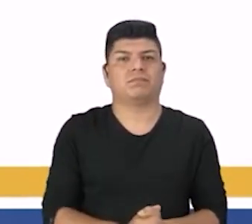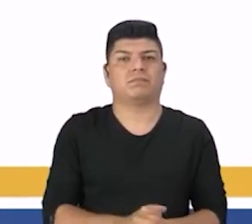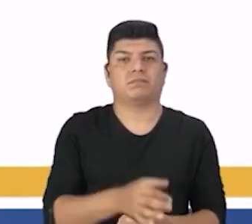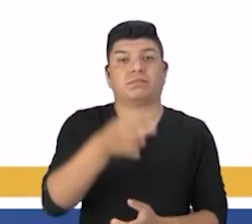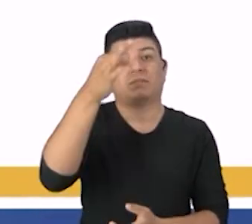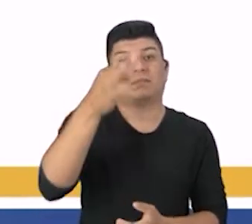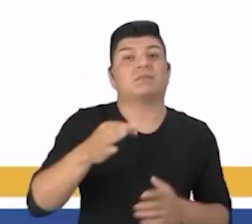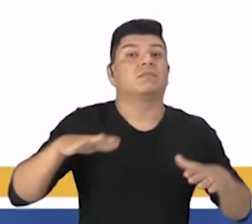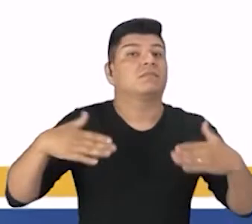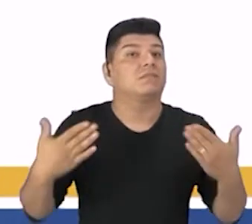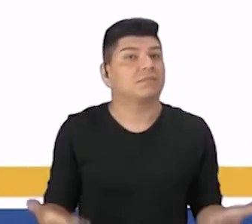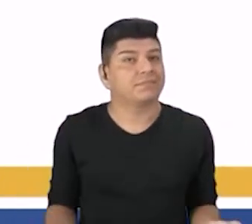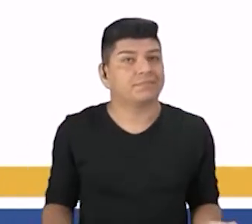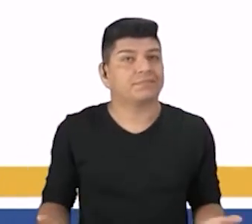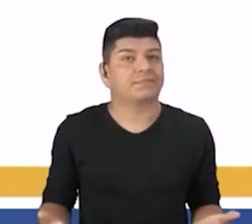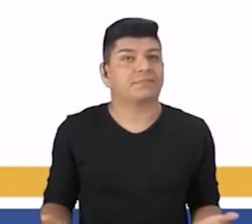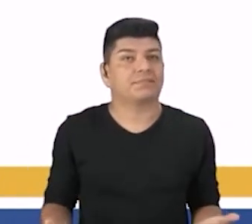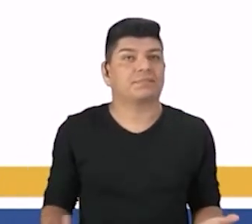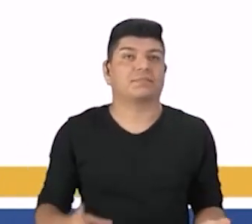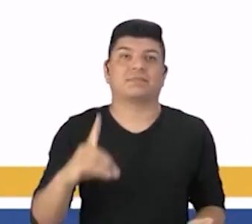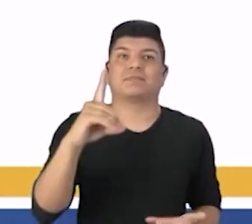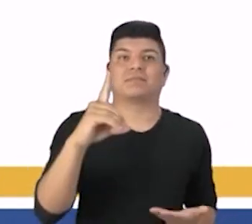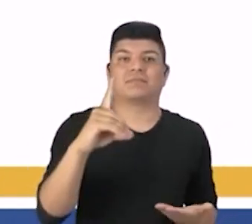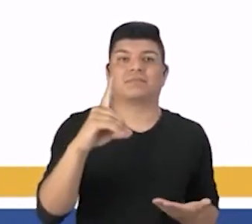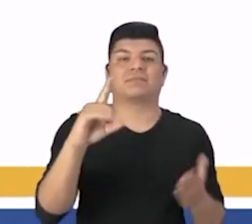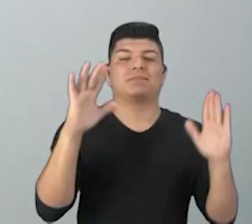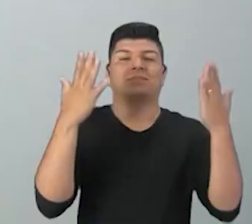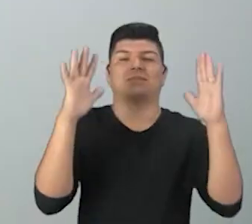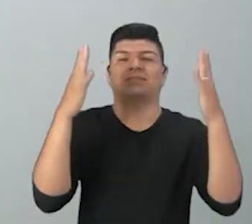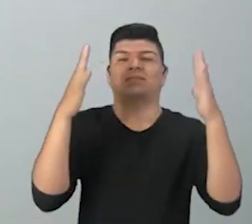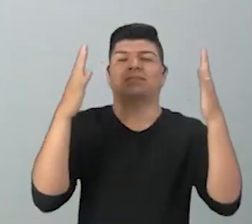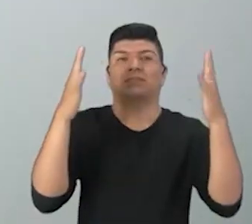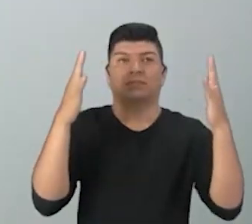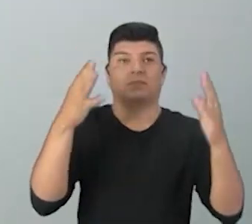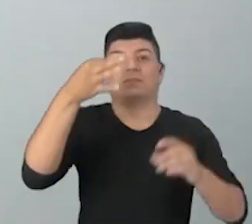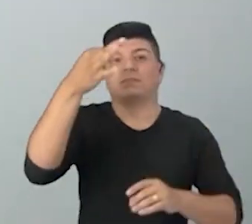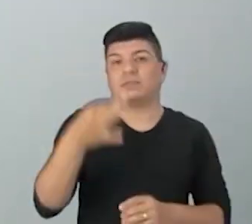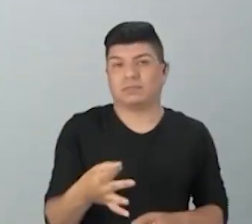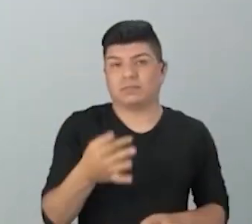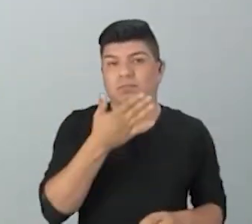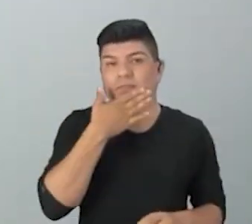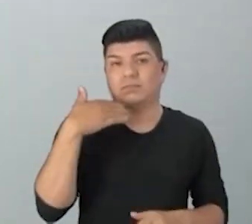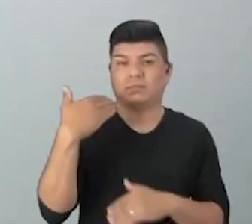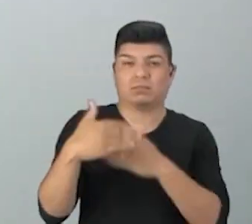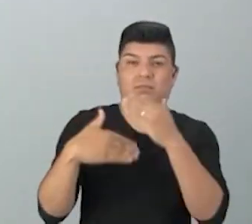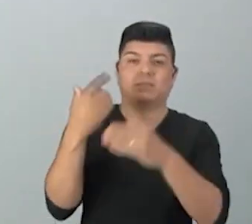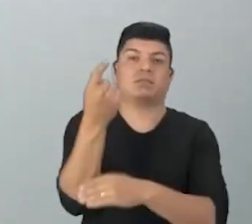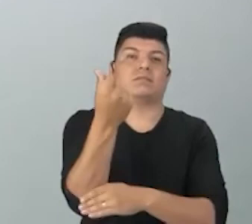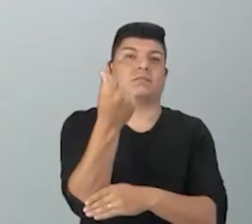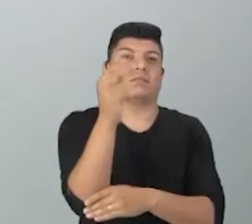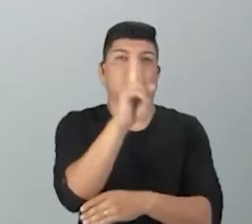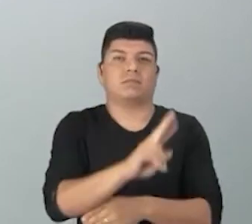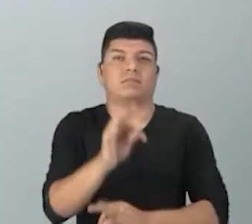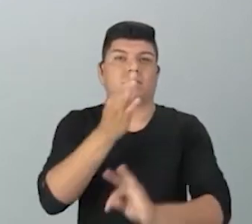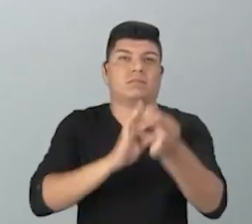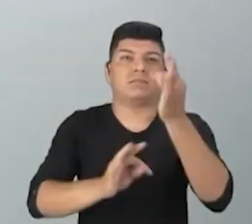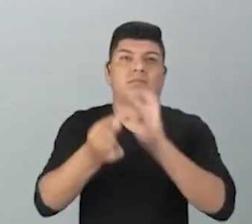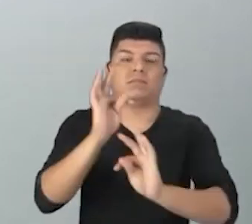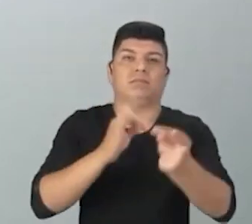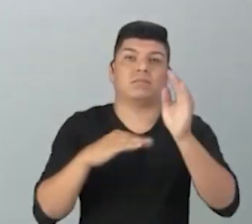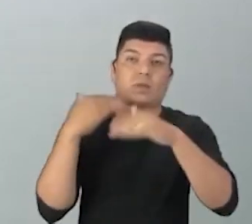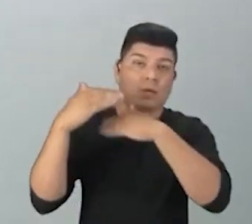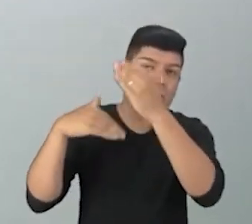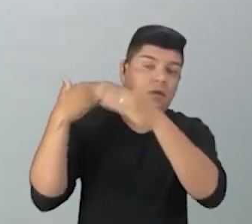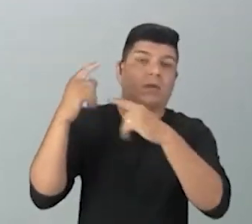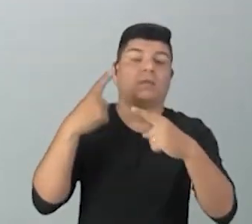escolha certa é a letra de muito bem garantir melhor desempenho lucro com uso de tecnologias